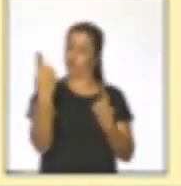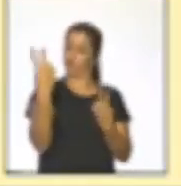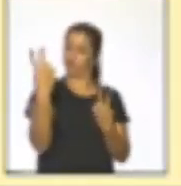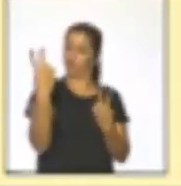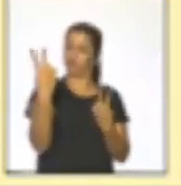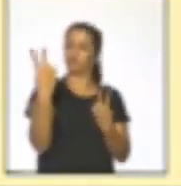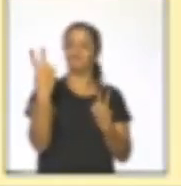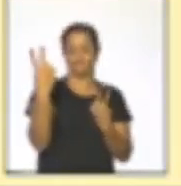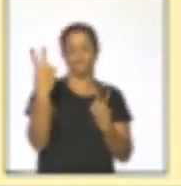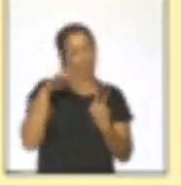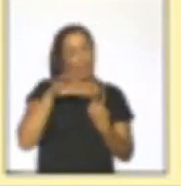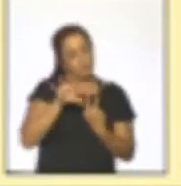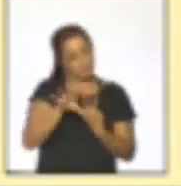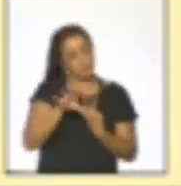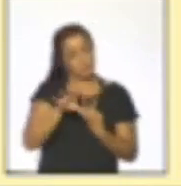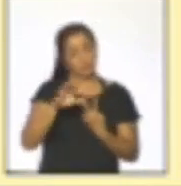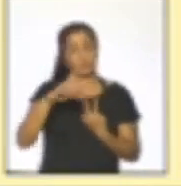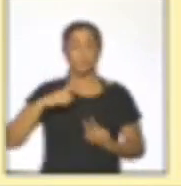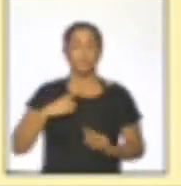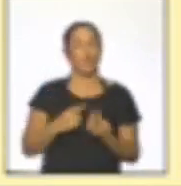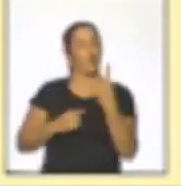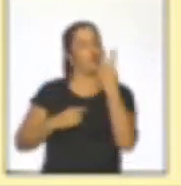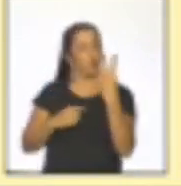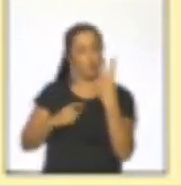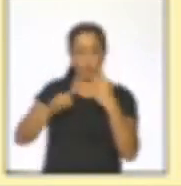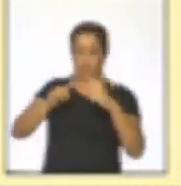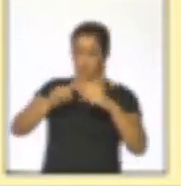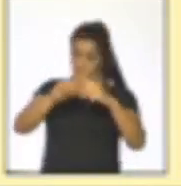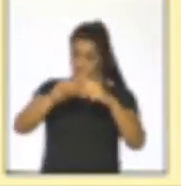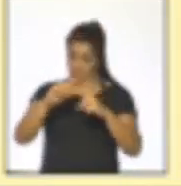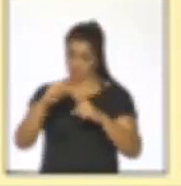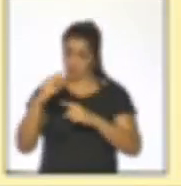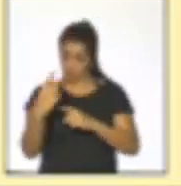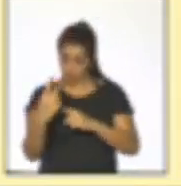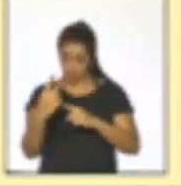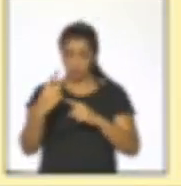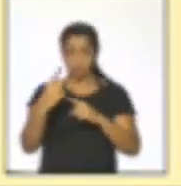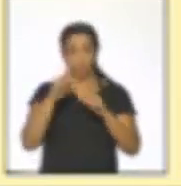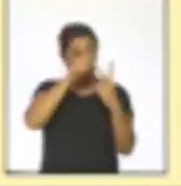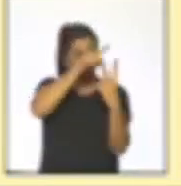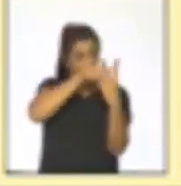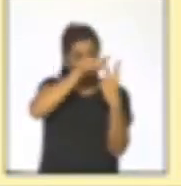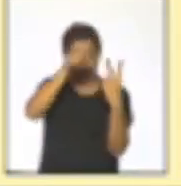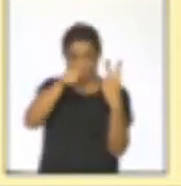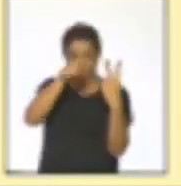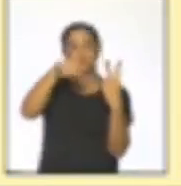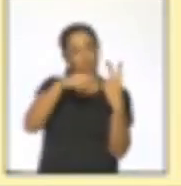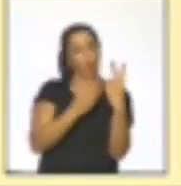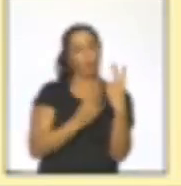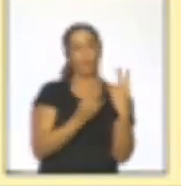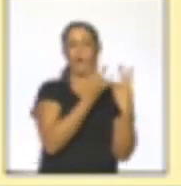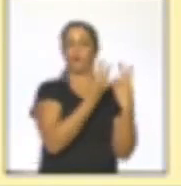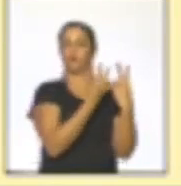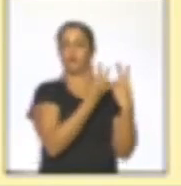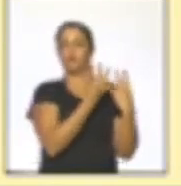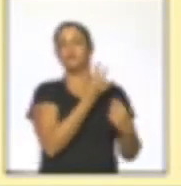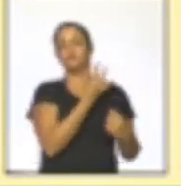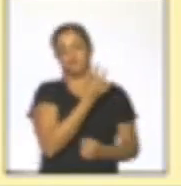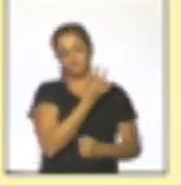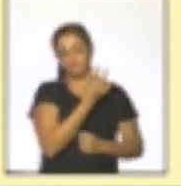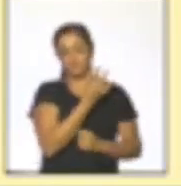Então, vai ser assim. 2 vezes 2 da raiz vai dar 4.